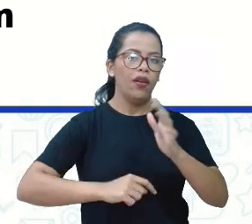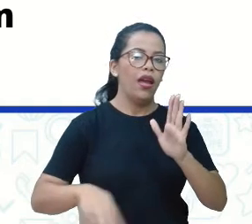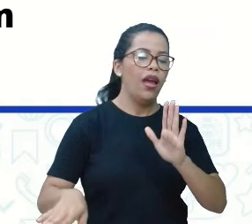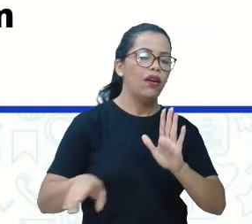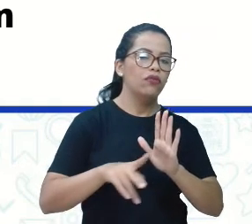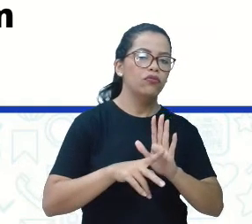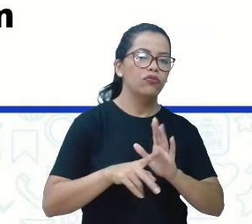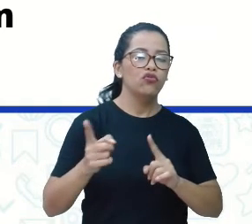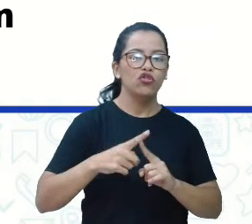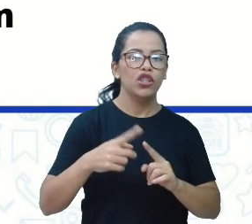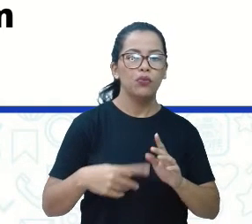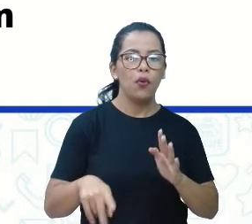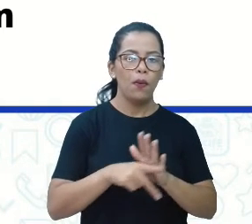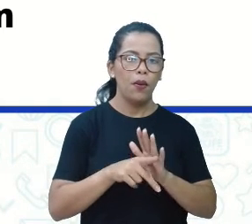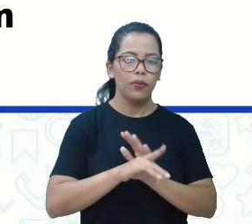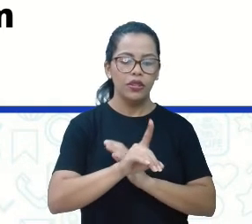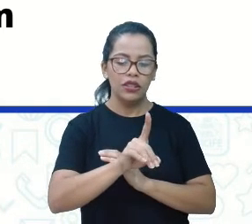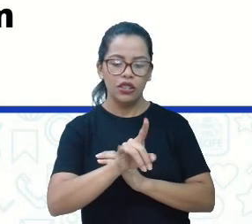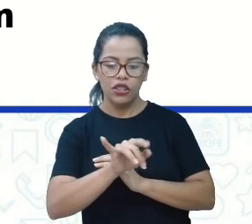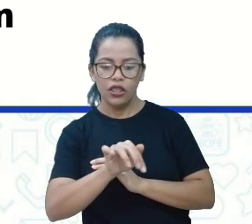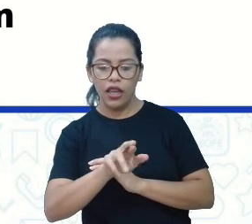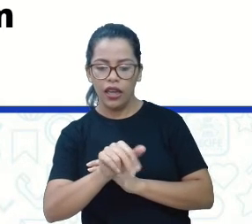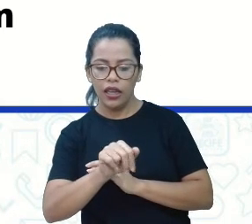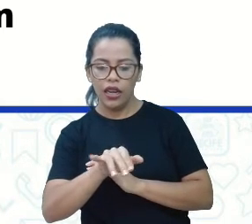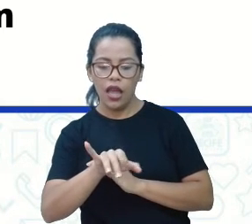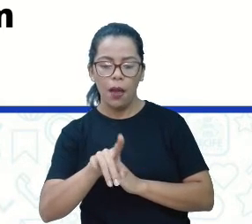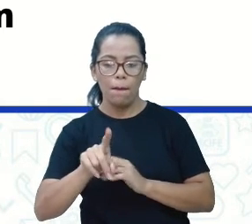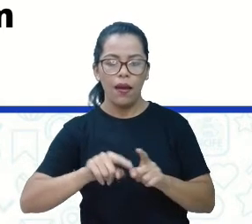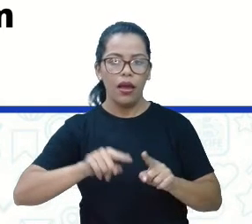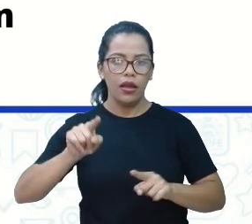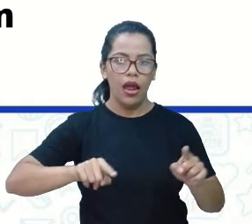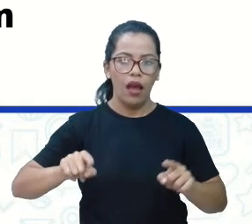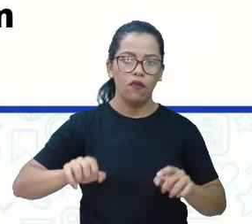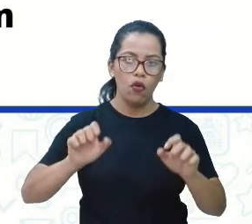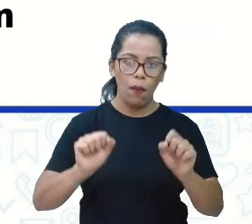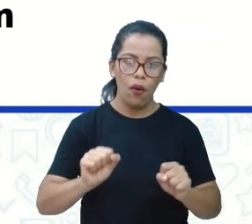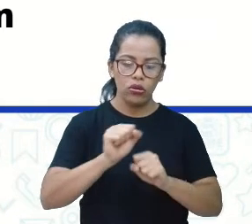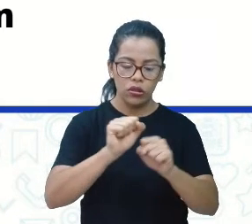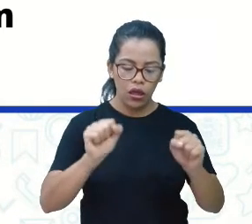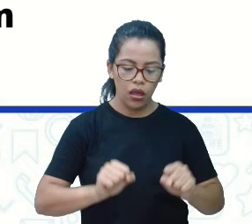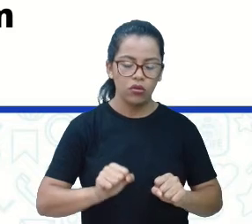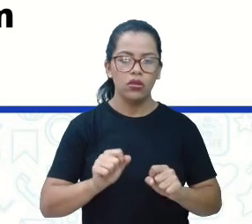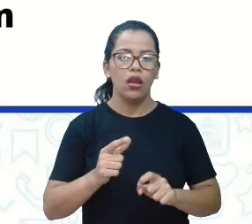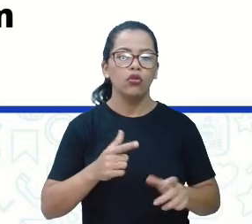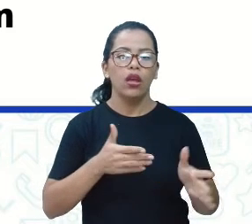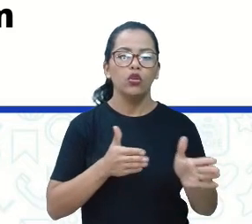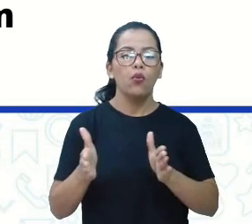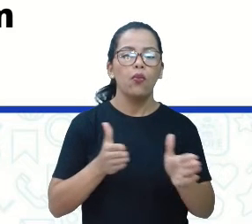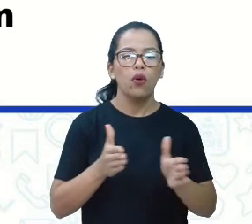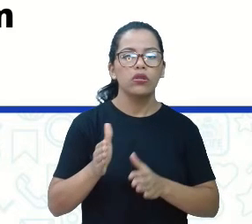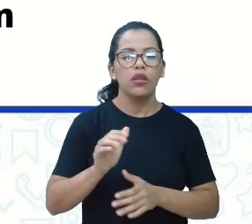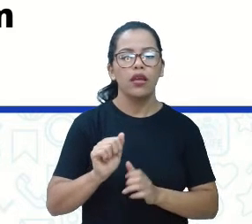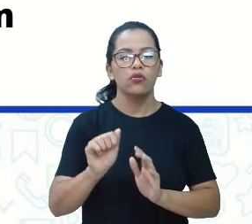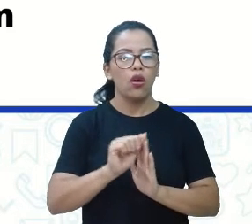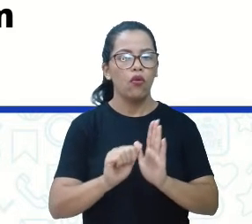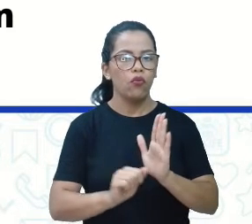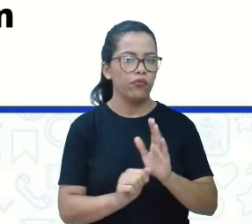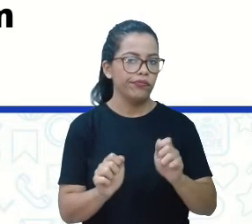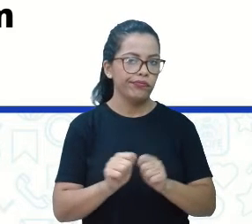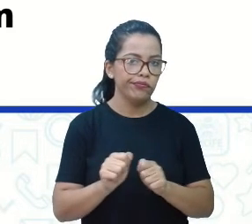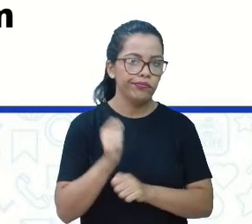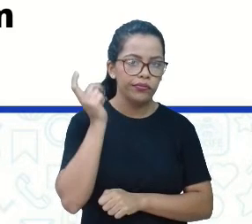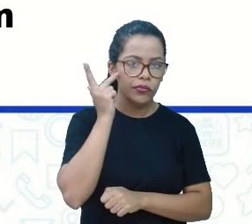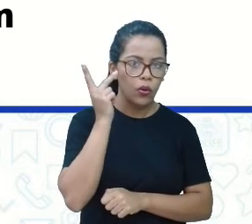diagrama gráfico e pode ser entendido como uma representação esquemática de um processo ou algoritmo, muitas vezes feito através